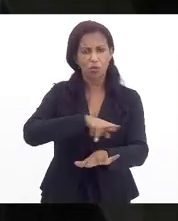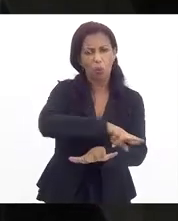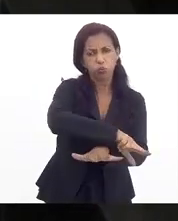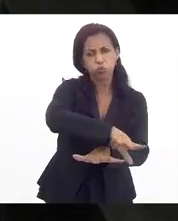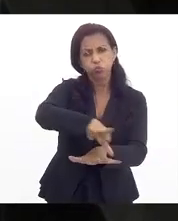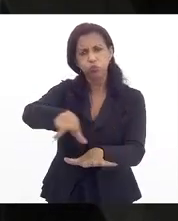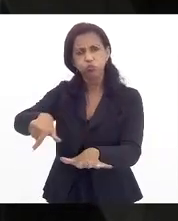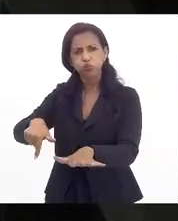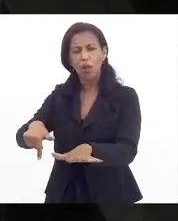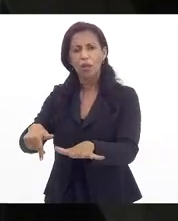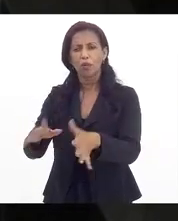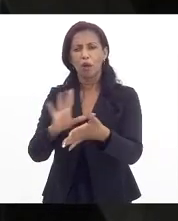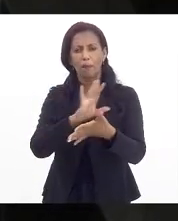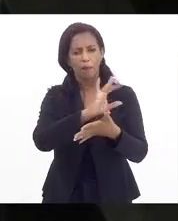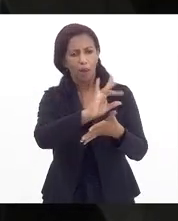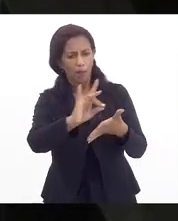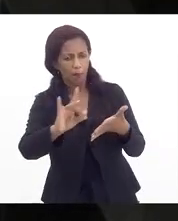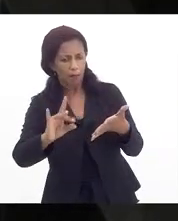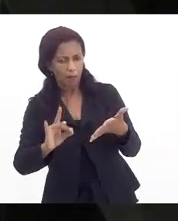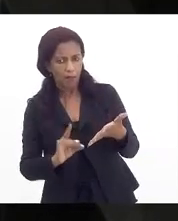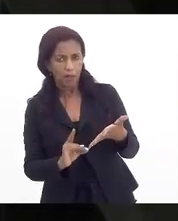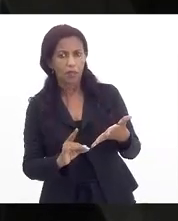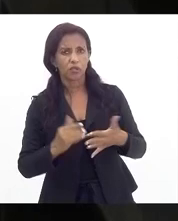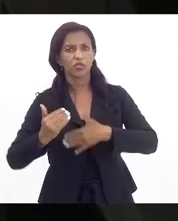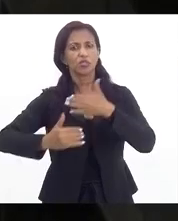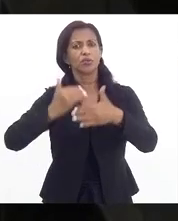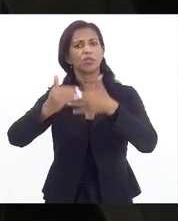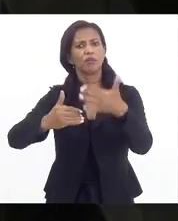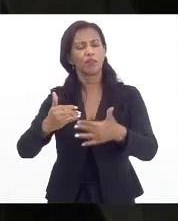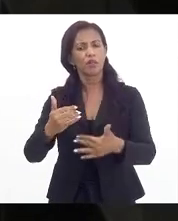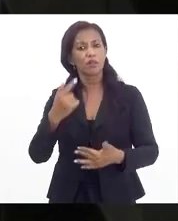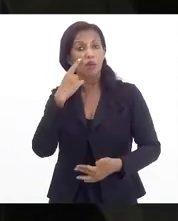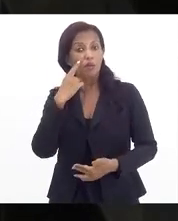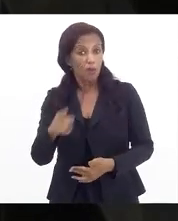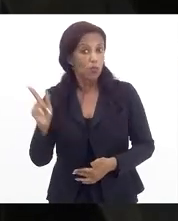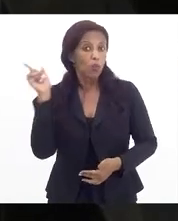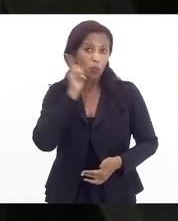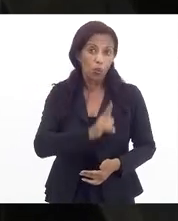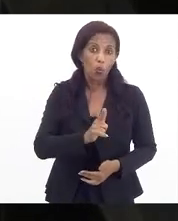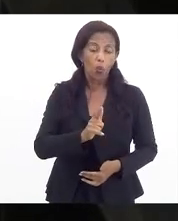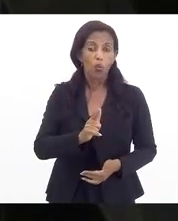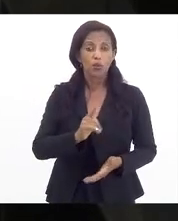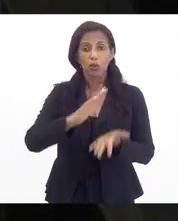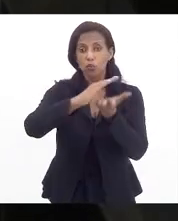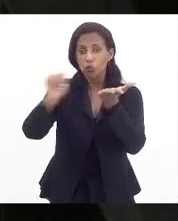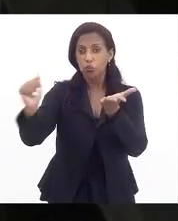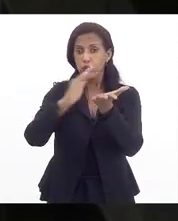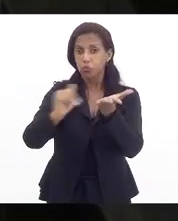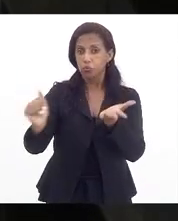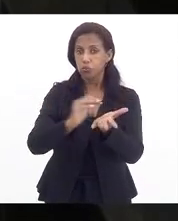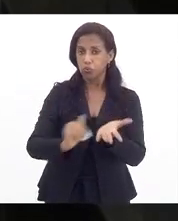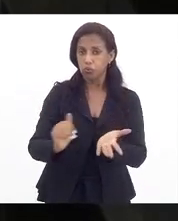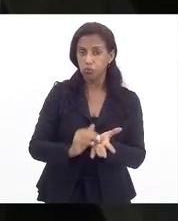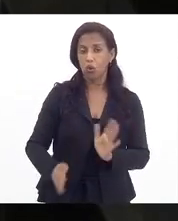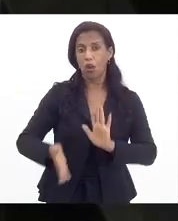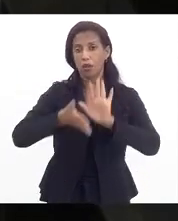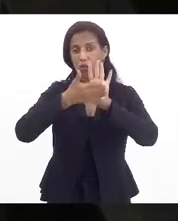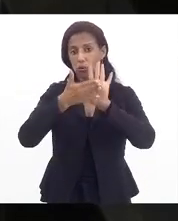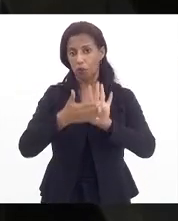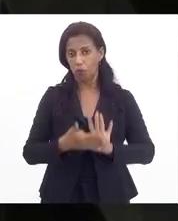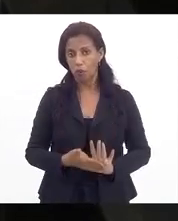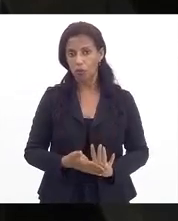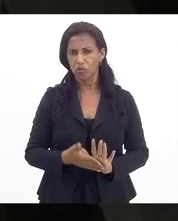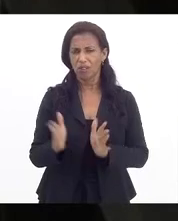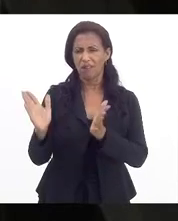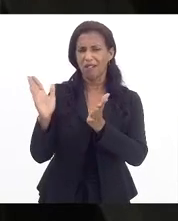há vários elementos de avanços tendo em vista que a gente conseguiu encher par dos projetos das propostas